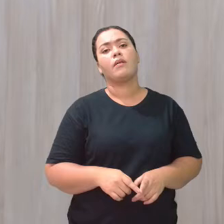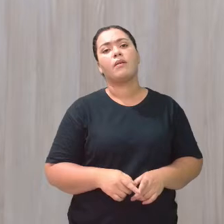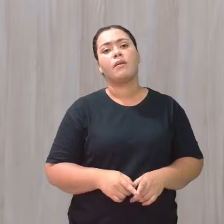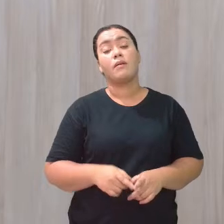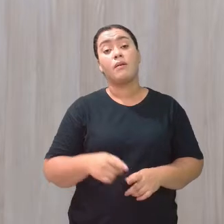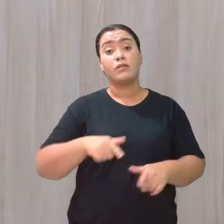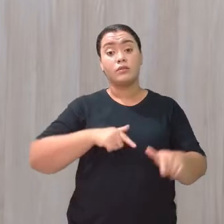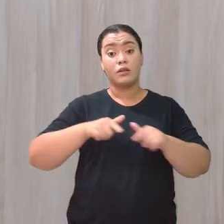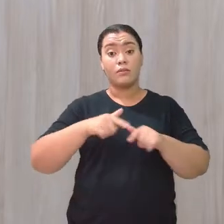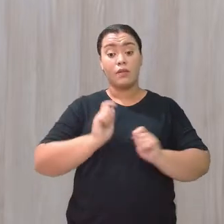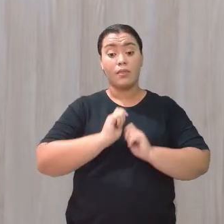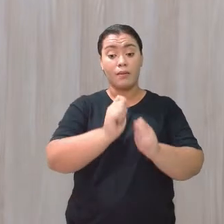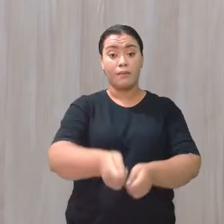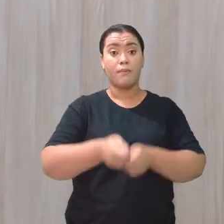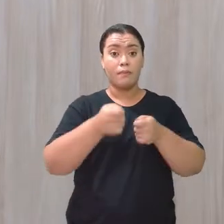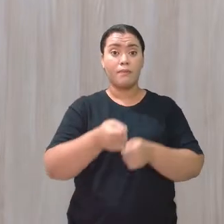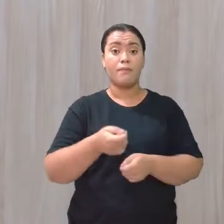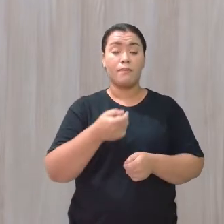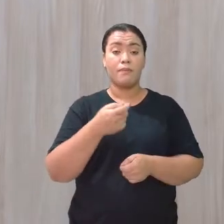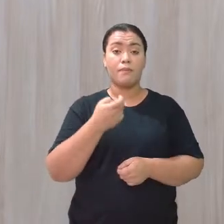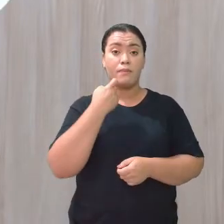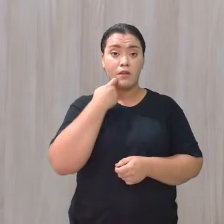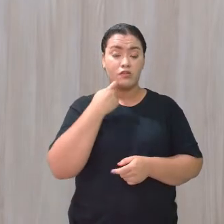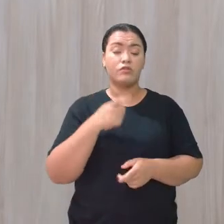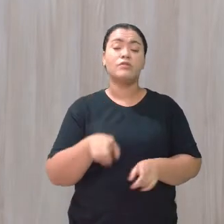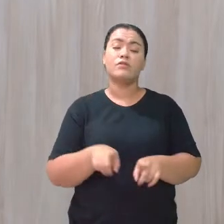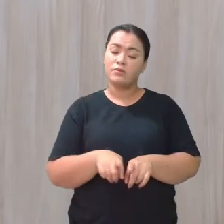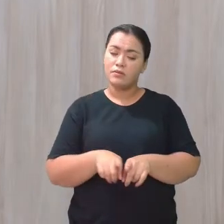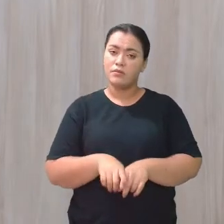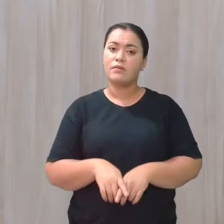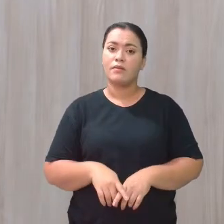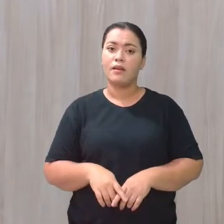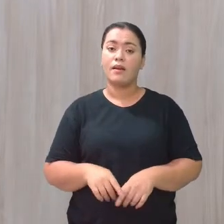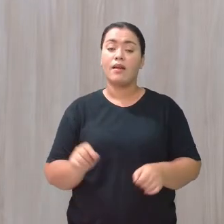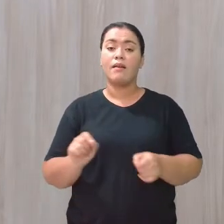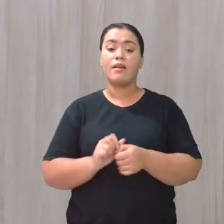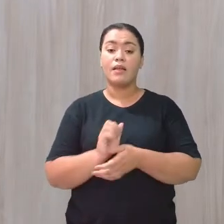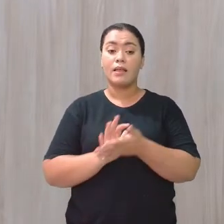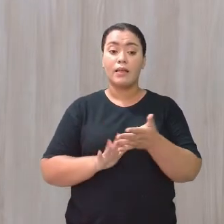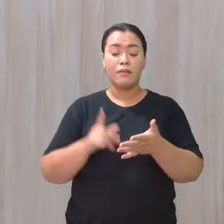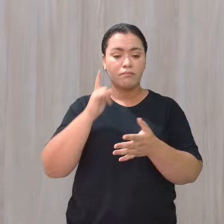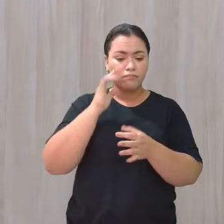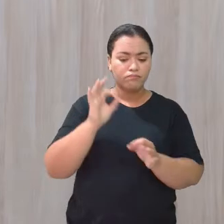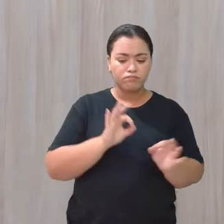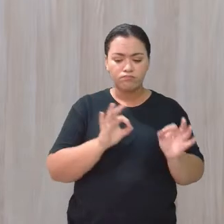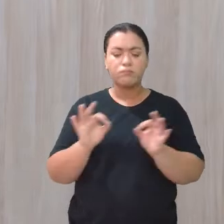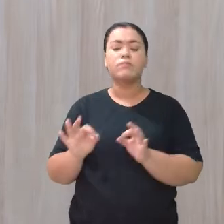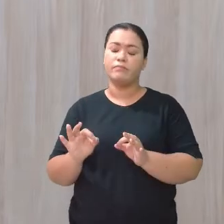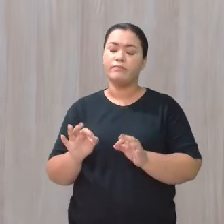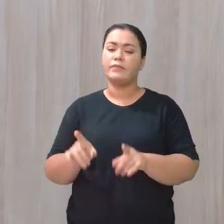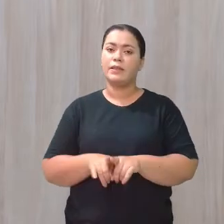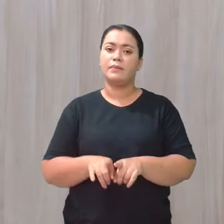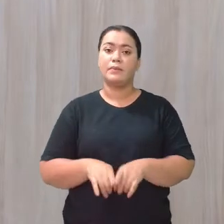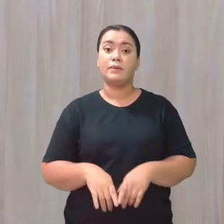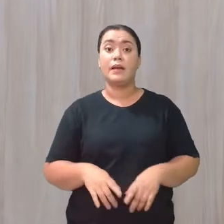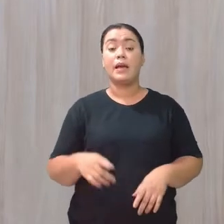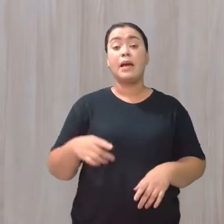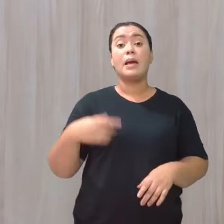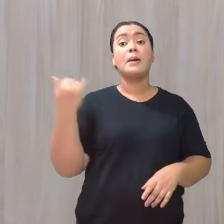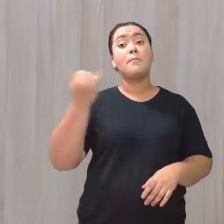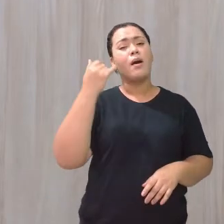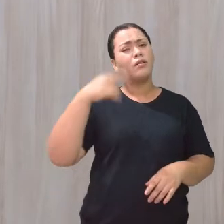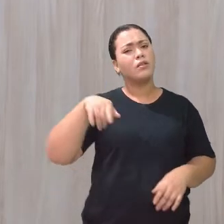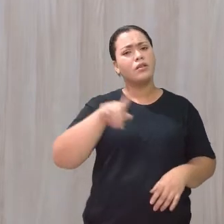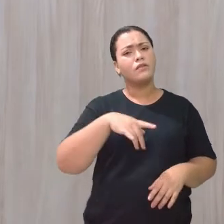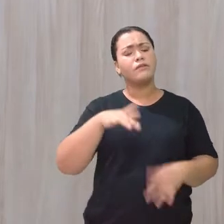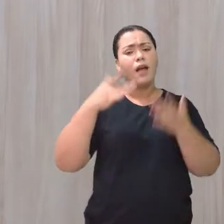sobre isso, essa importância das marés para as atividades que eles vão realizar. Então é importante a gente também ficar atento, né,